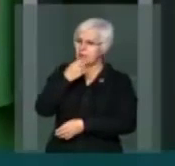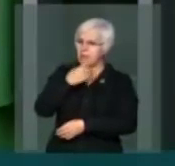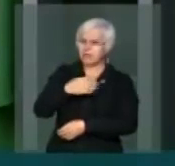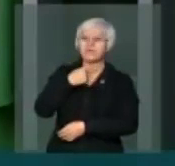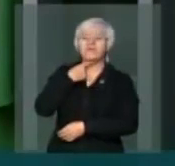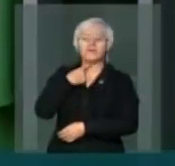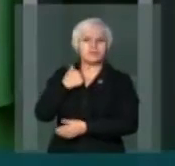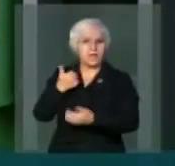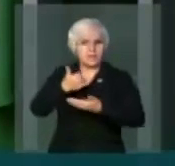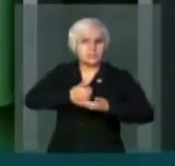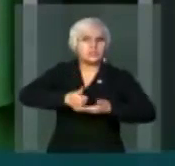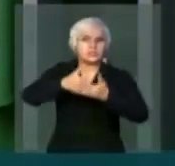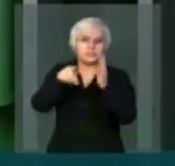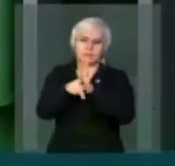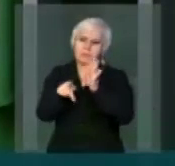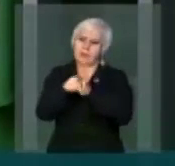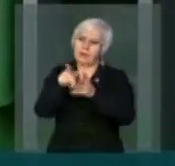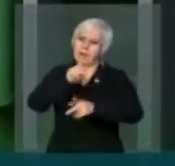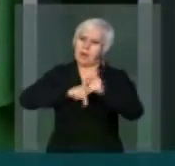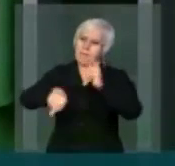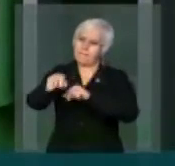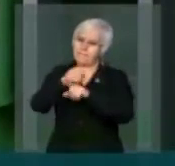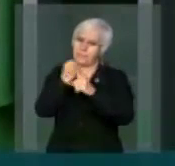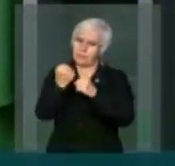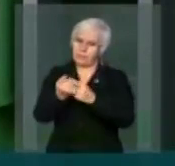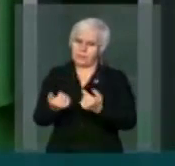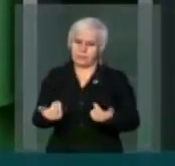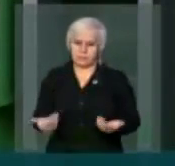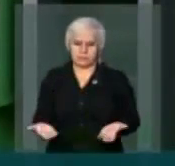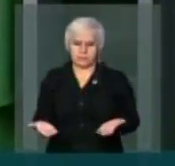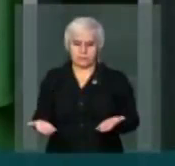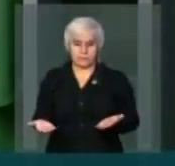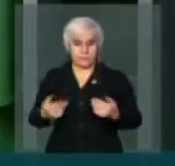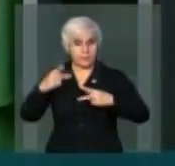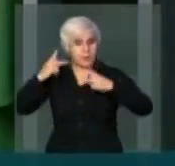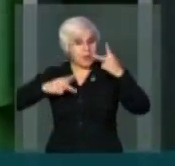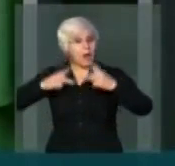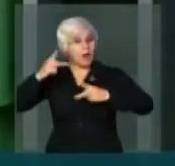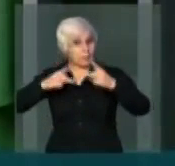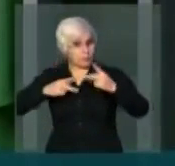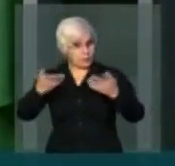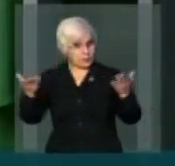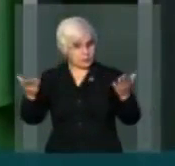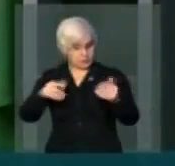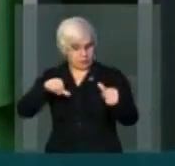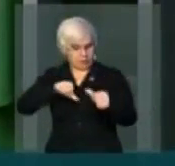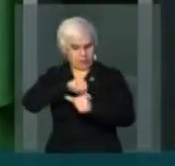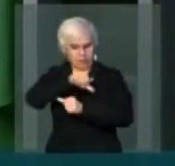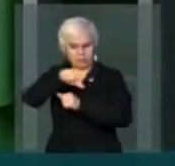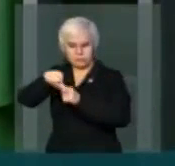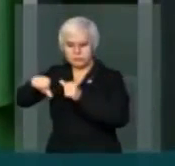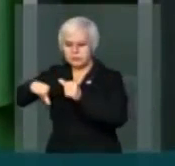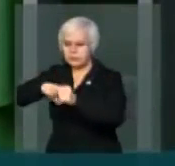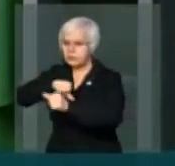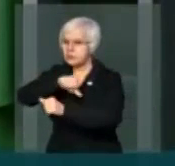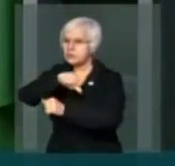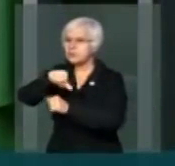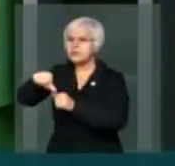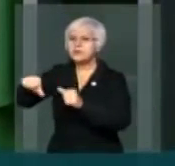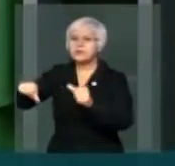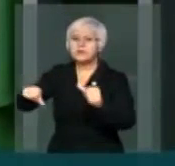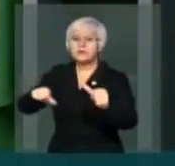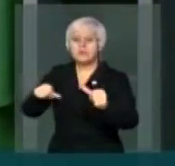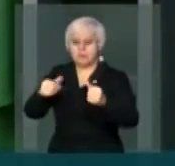da progressiva mediocridade que a assalta. A política está se transformando num